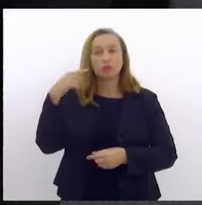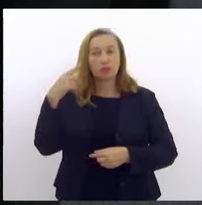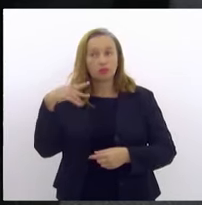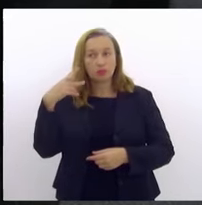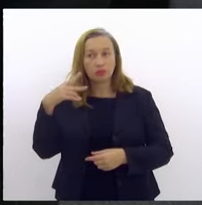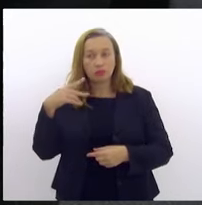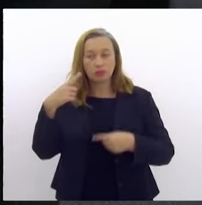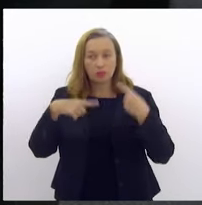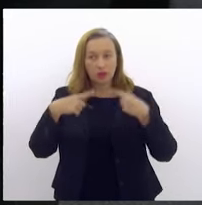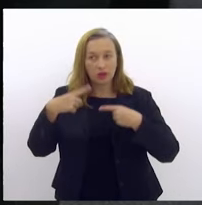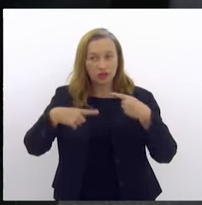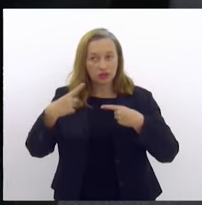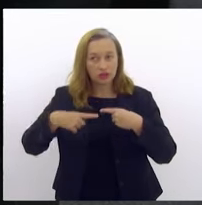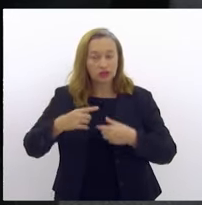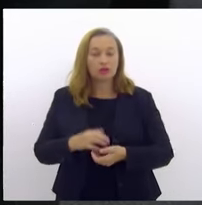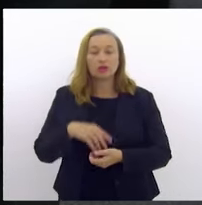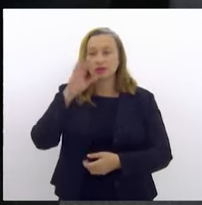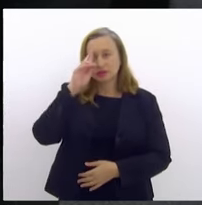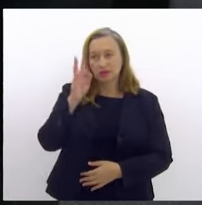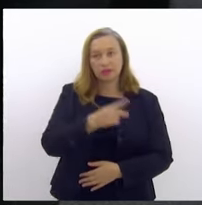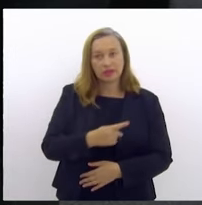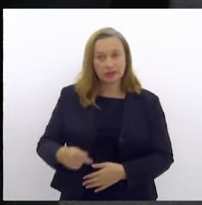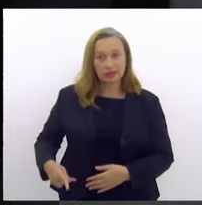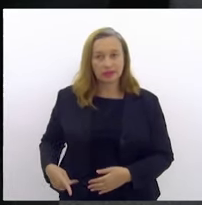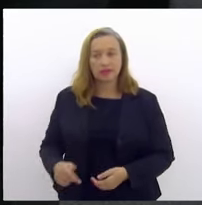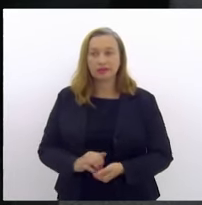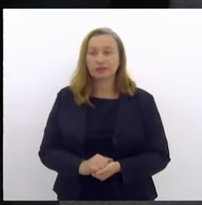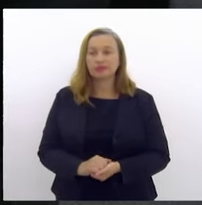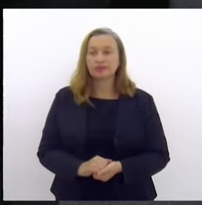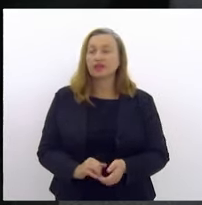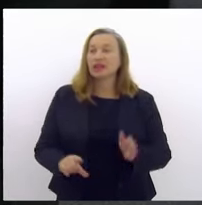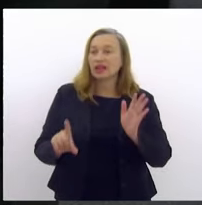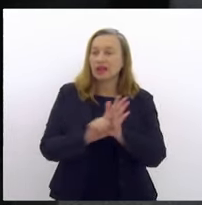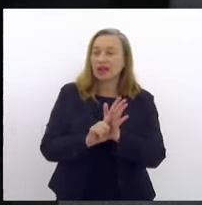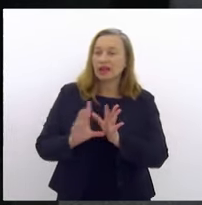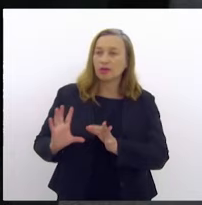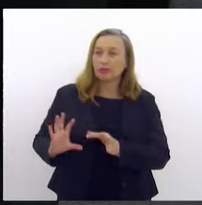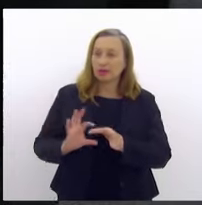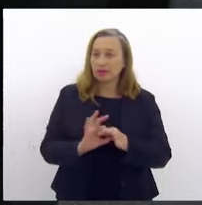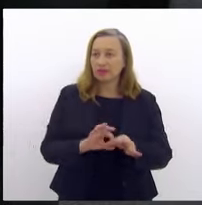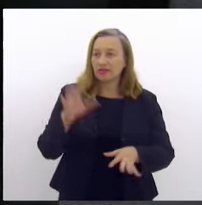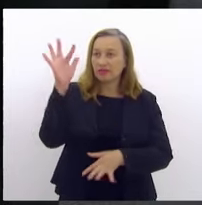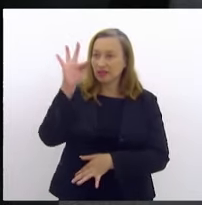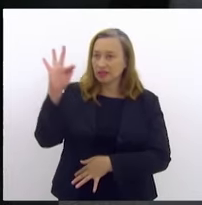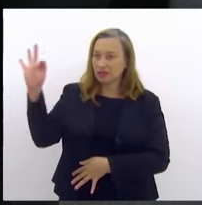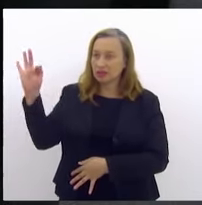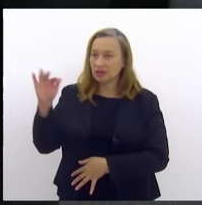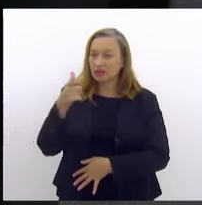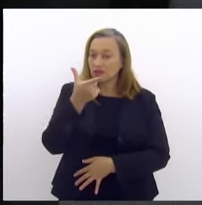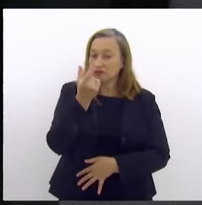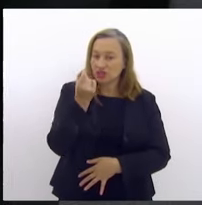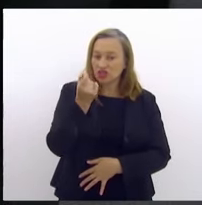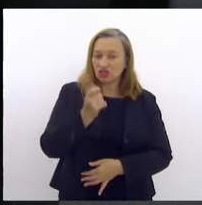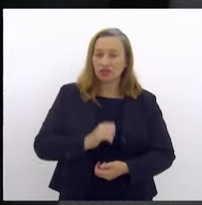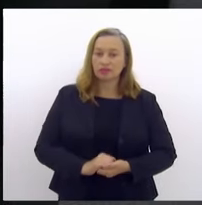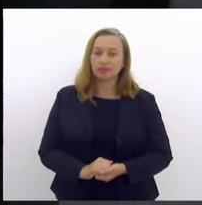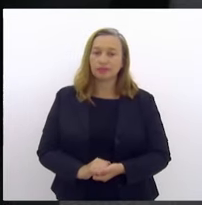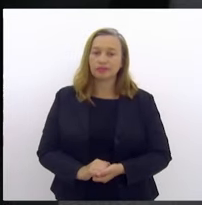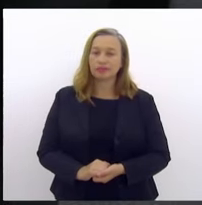político. Senhor presidente, Lei Complementar Federal número 20,